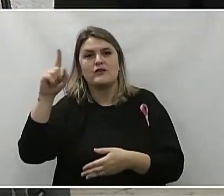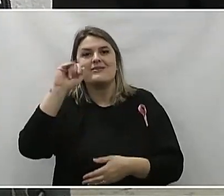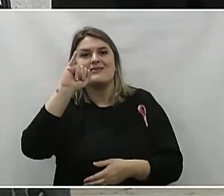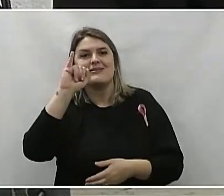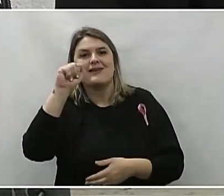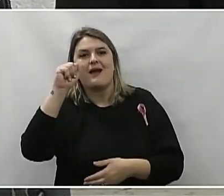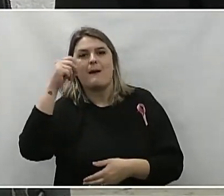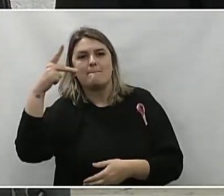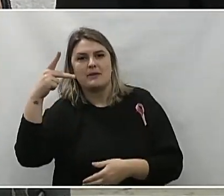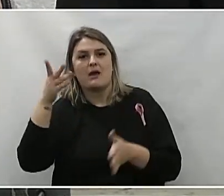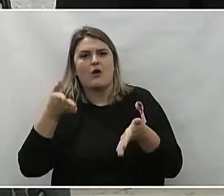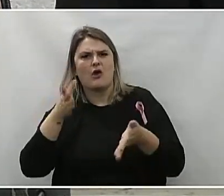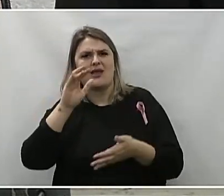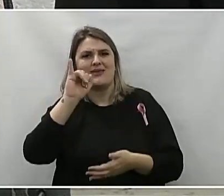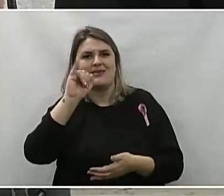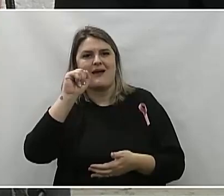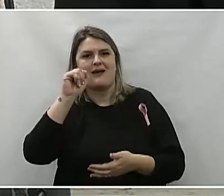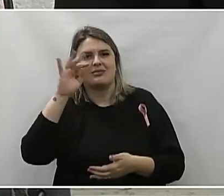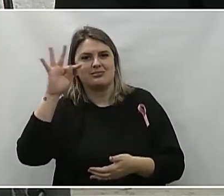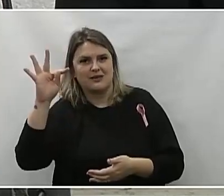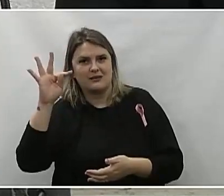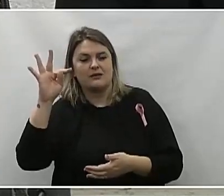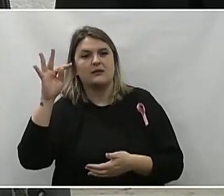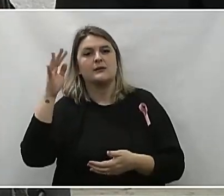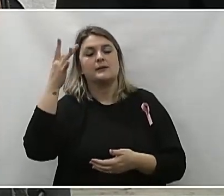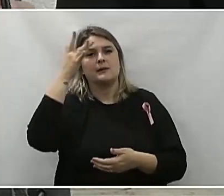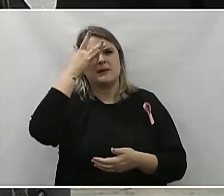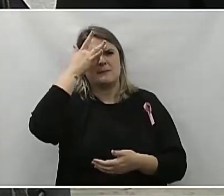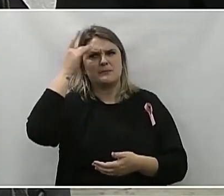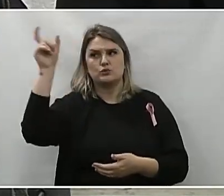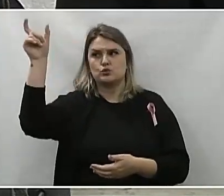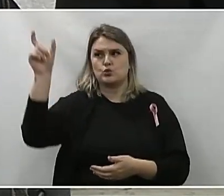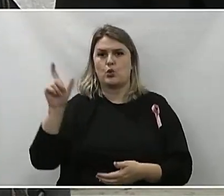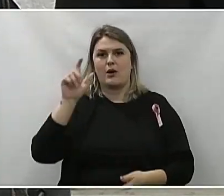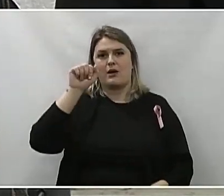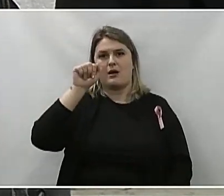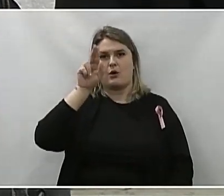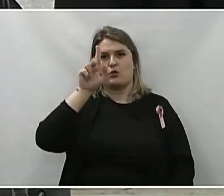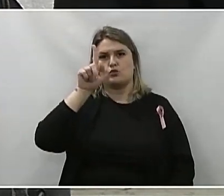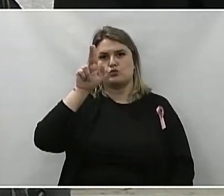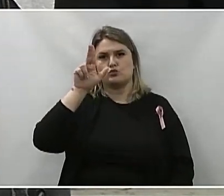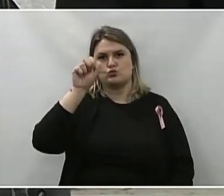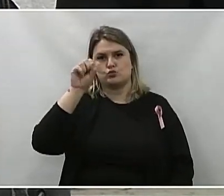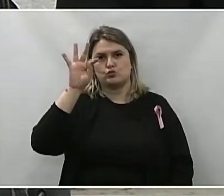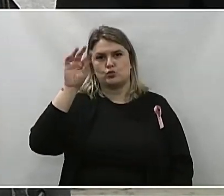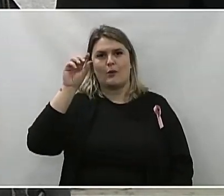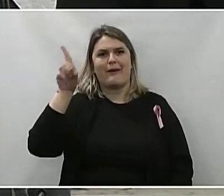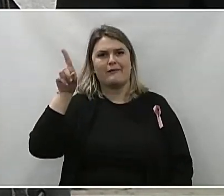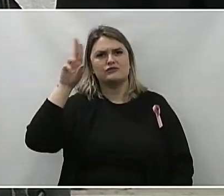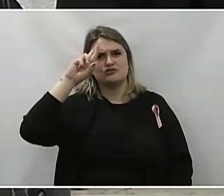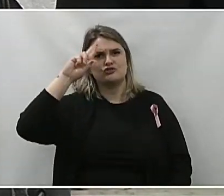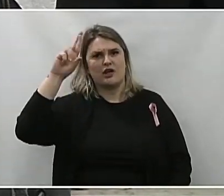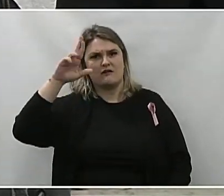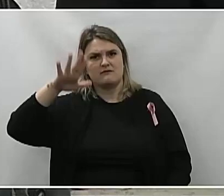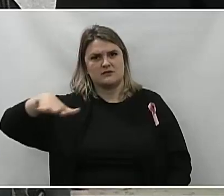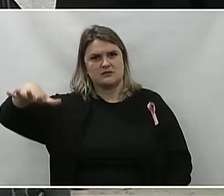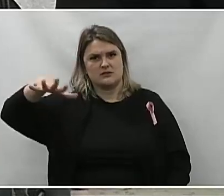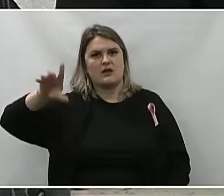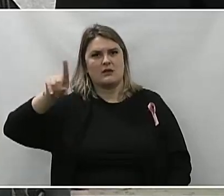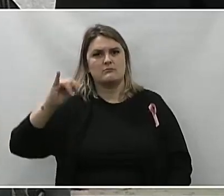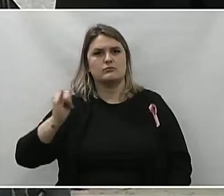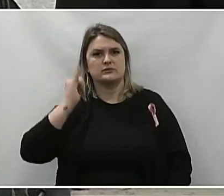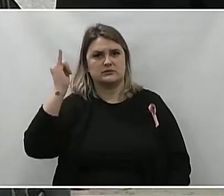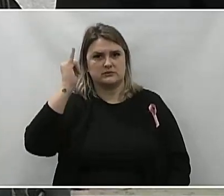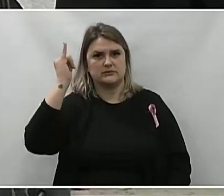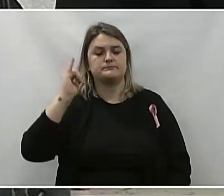IAP que hoje é o IAP o qual foi recepcionado pelo Augusto chefe desse departamento tão importante